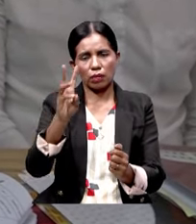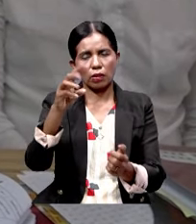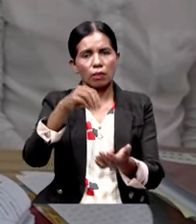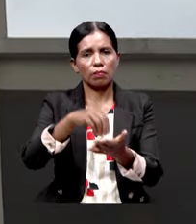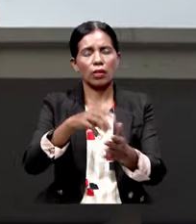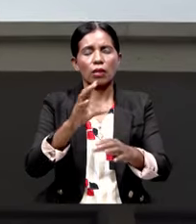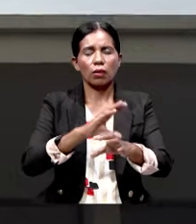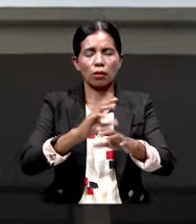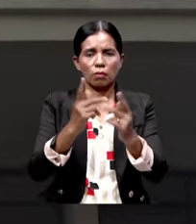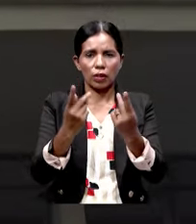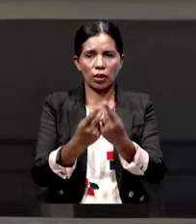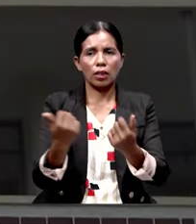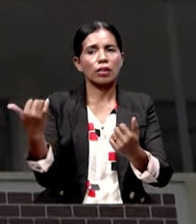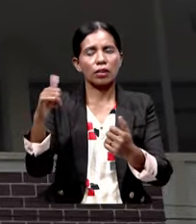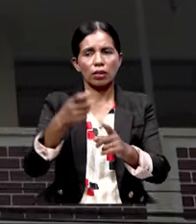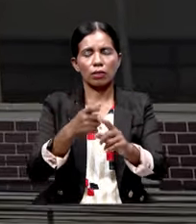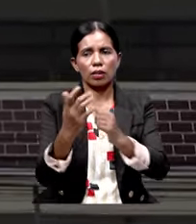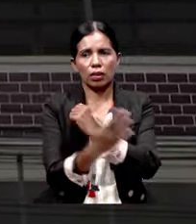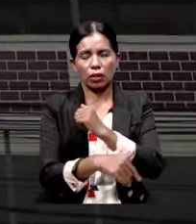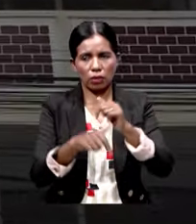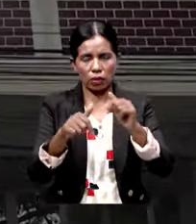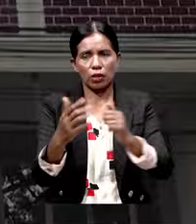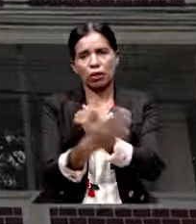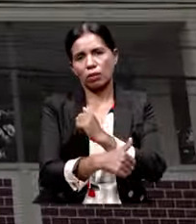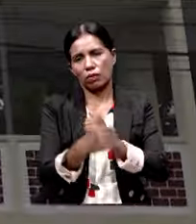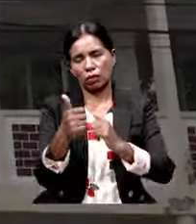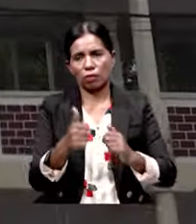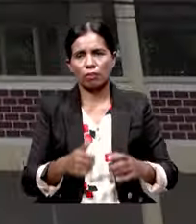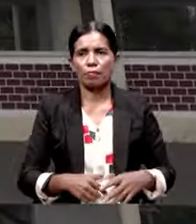investidores Sira Husi Railaran, nomos Railior. Romaldo Neves, Tito Silva, GMN.